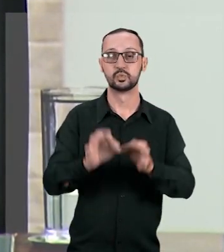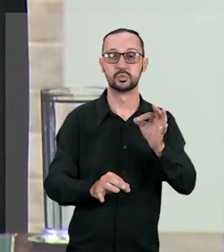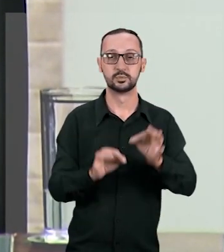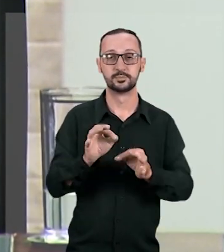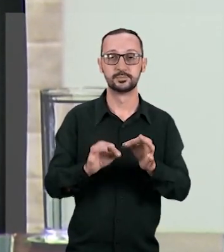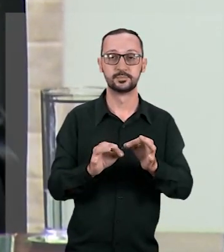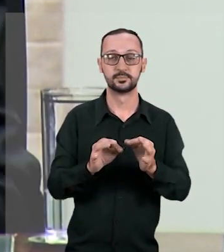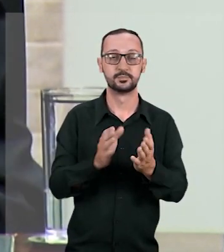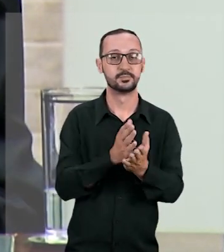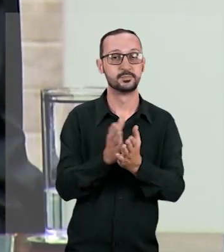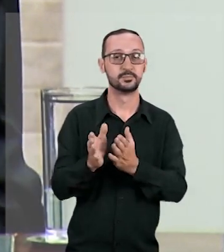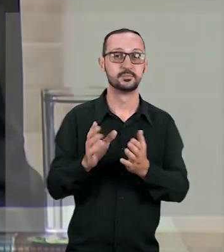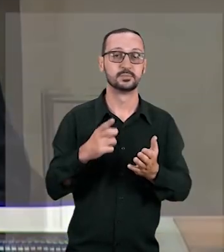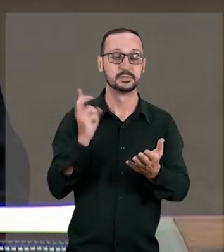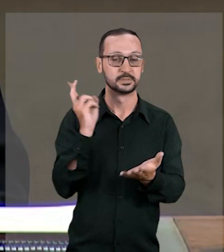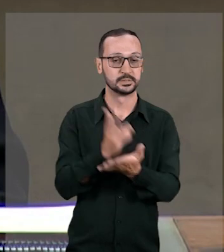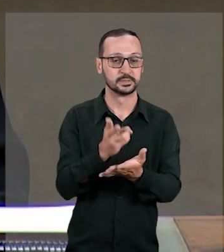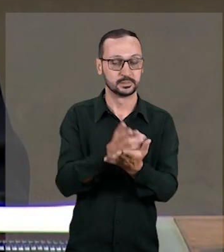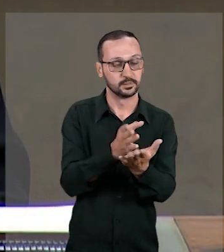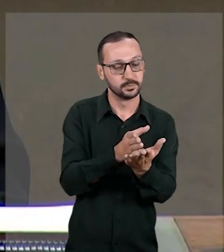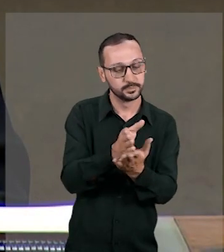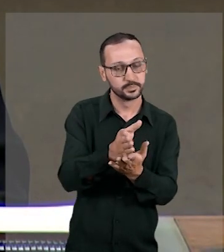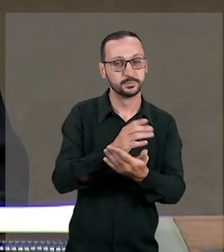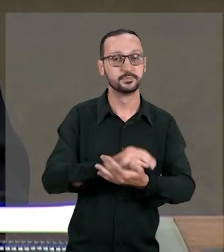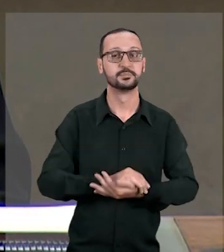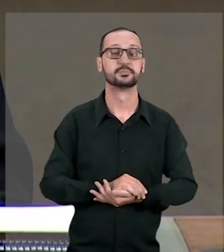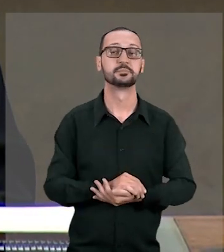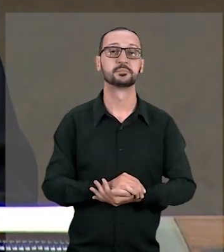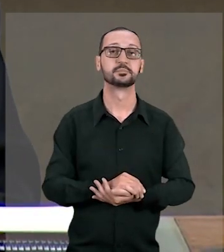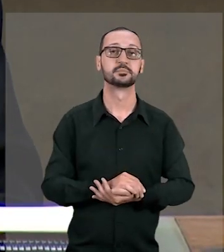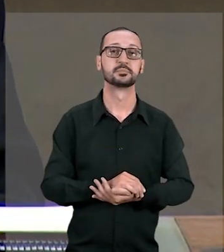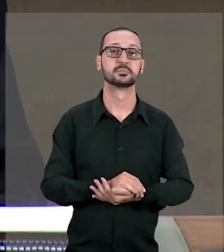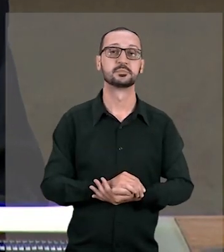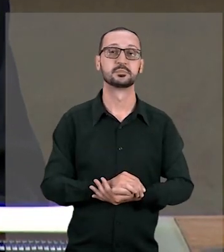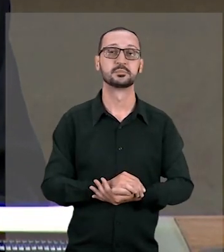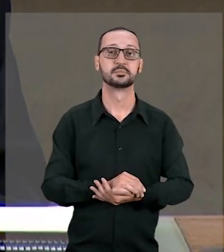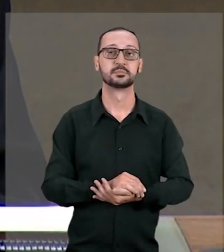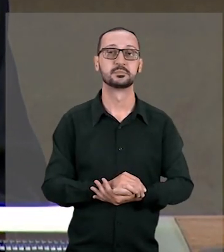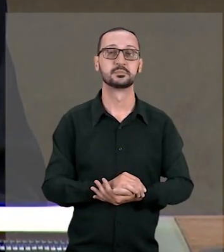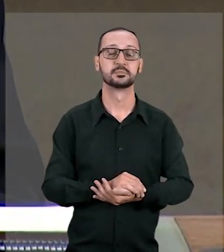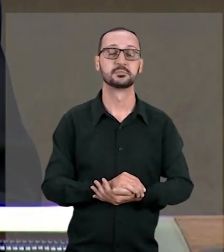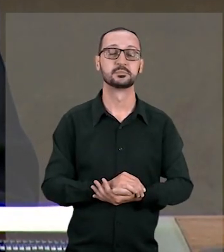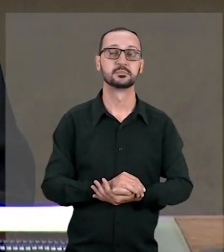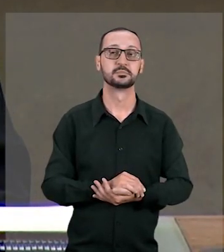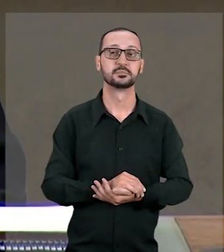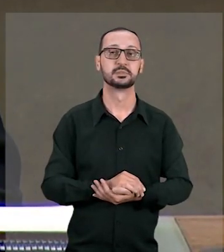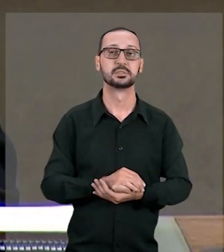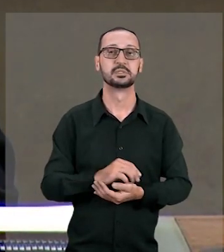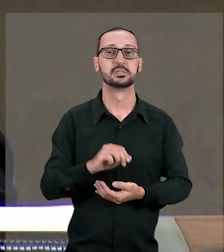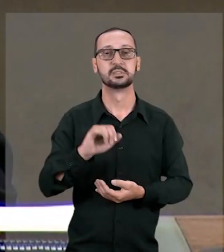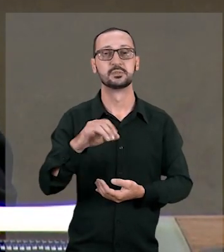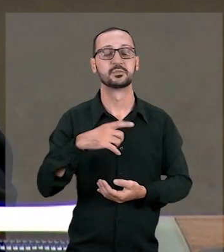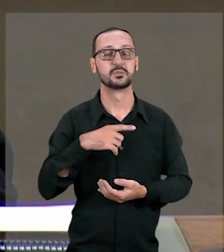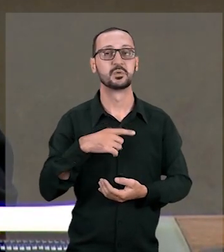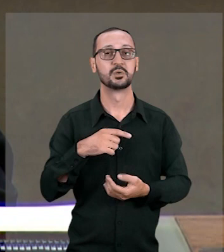desvia, um juiz anda em linha reta, não importa se foi